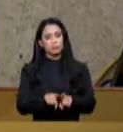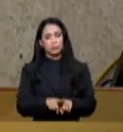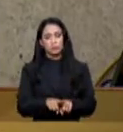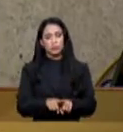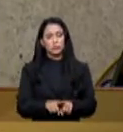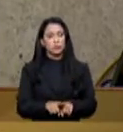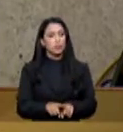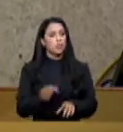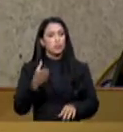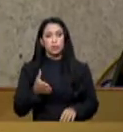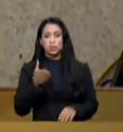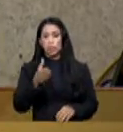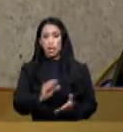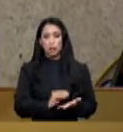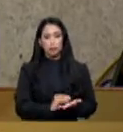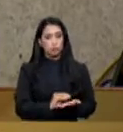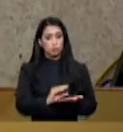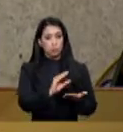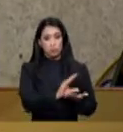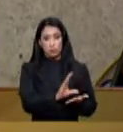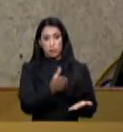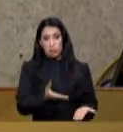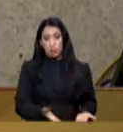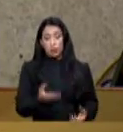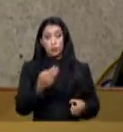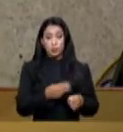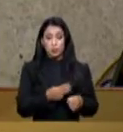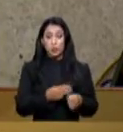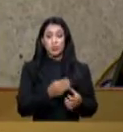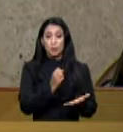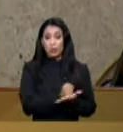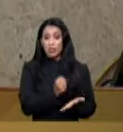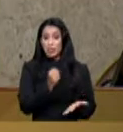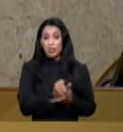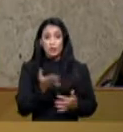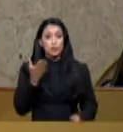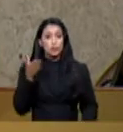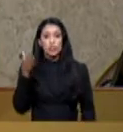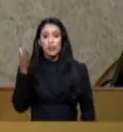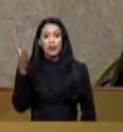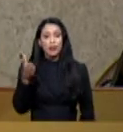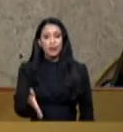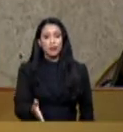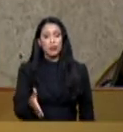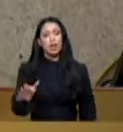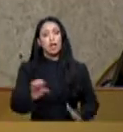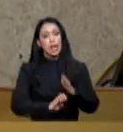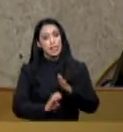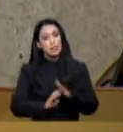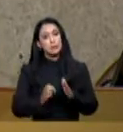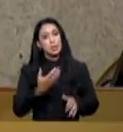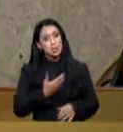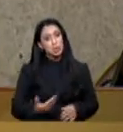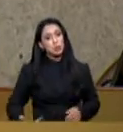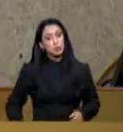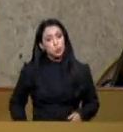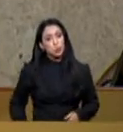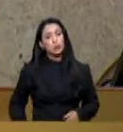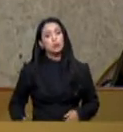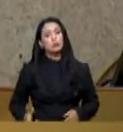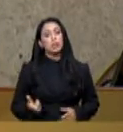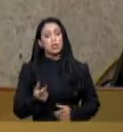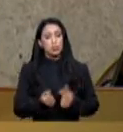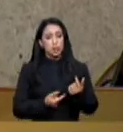direto. Como se vê, os municípios contratavam diretamente as empresas públicas e as sociedades